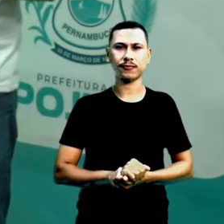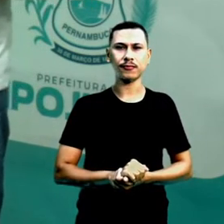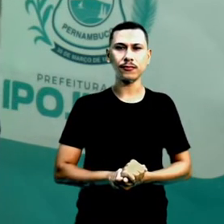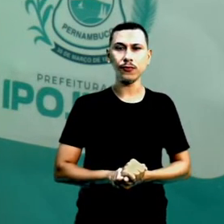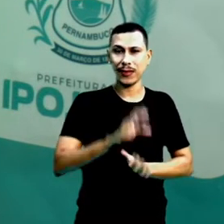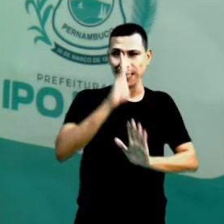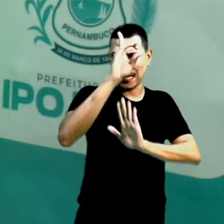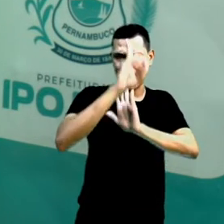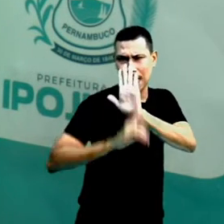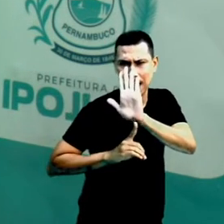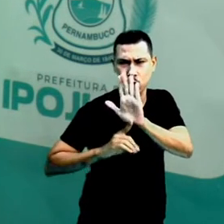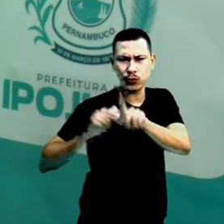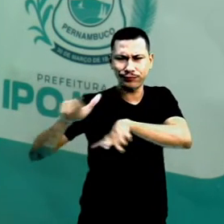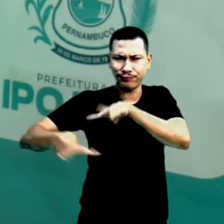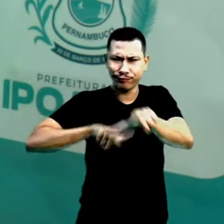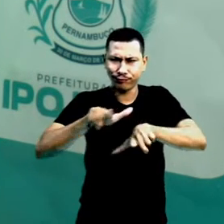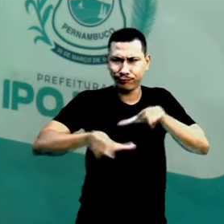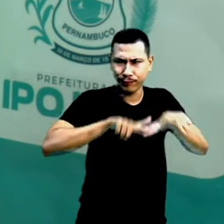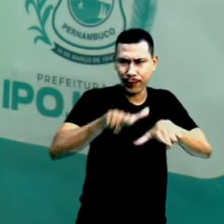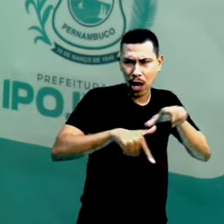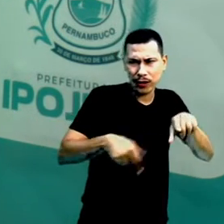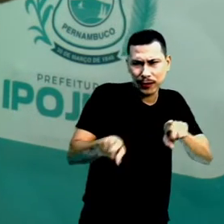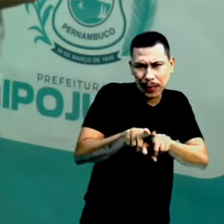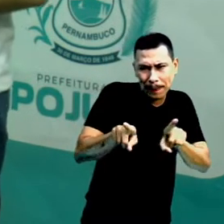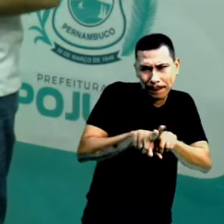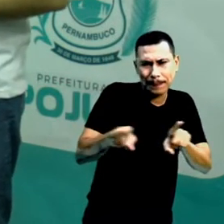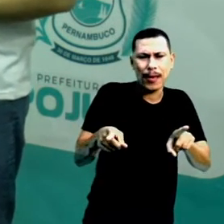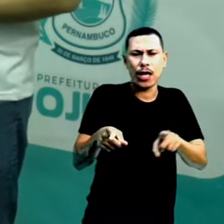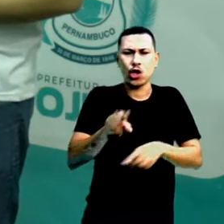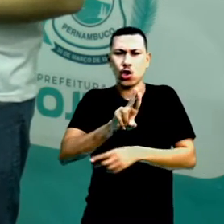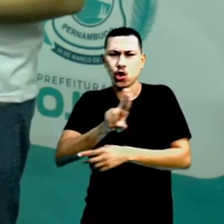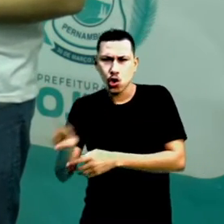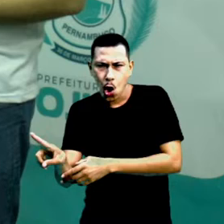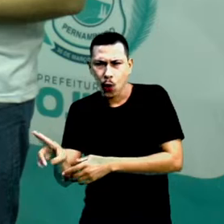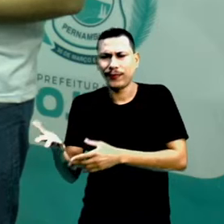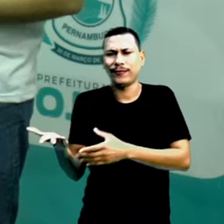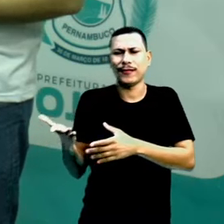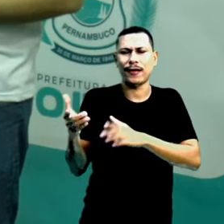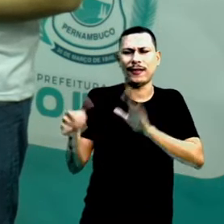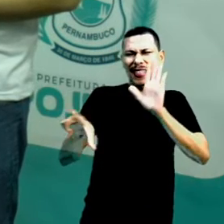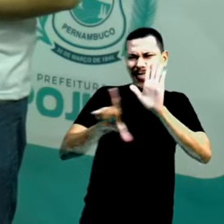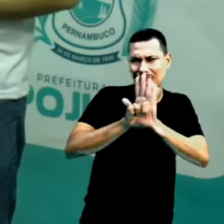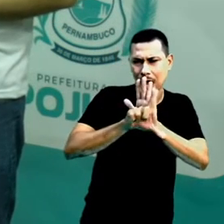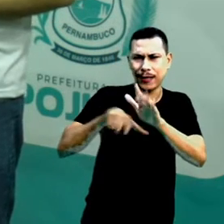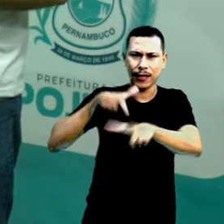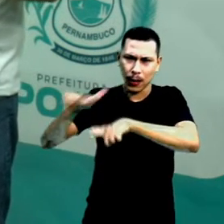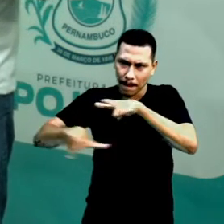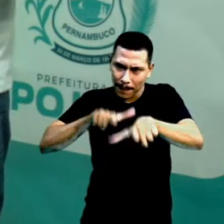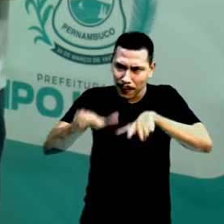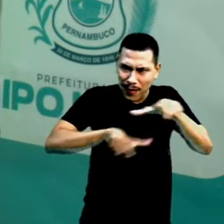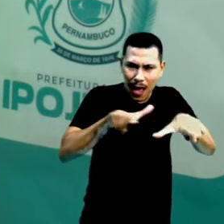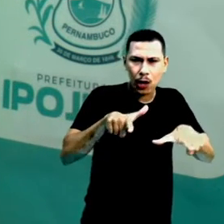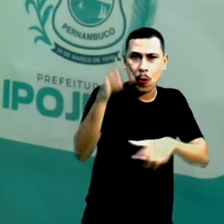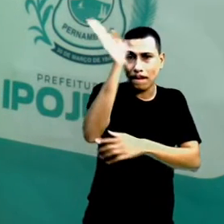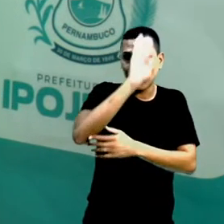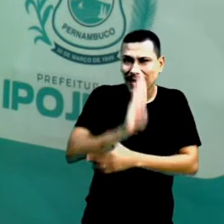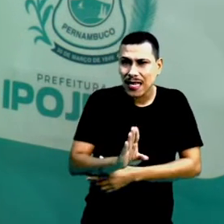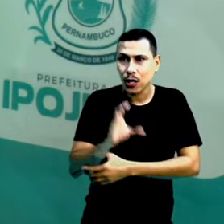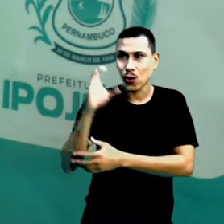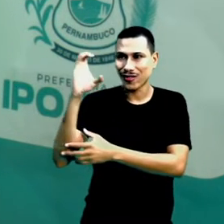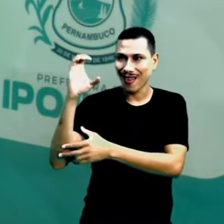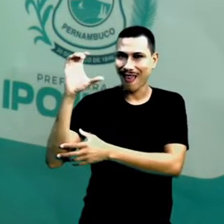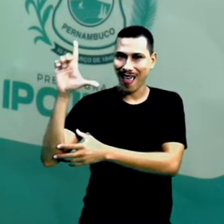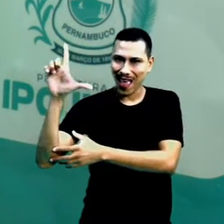os direitos trabalhistas, né? A chamada Consolidação das Leis Trabalhistas, CLT, também foi